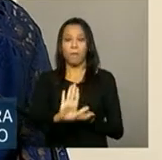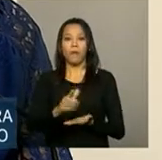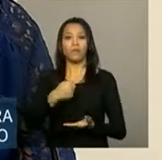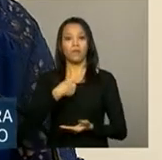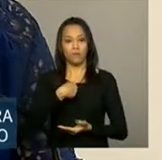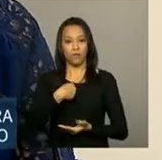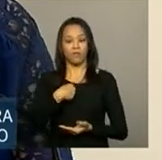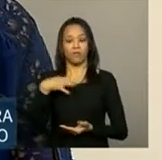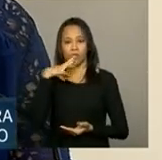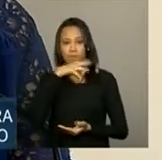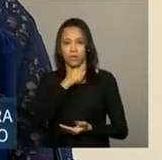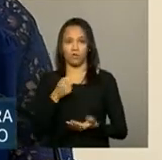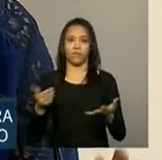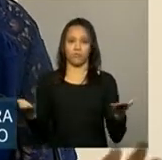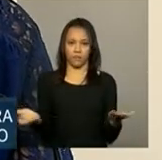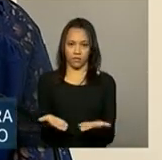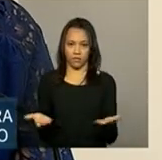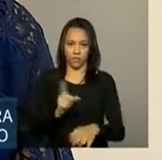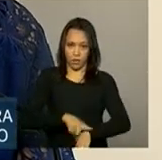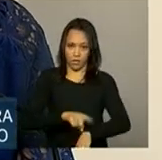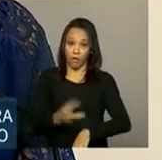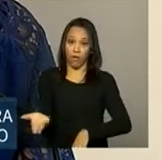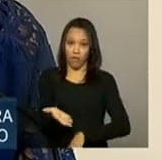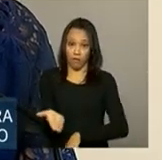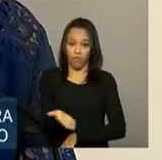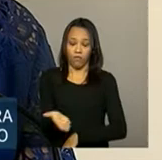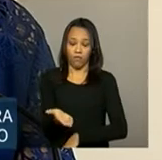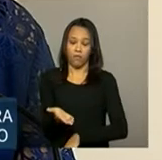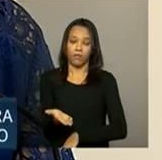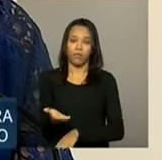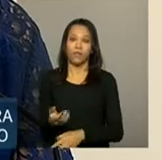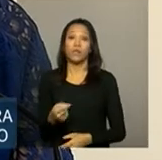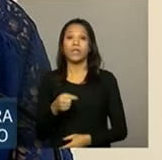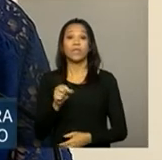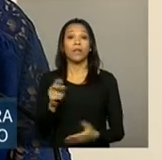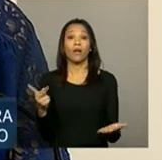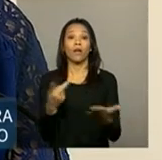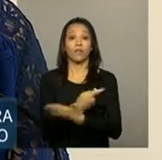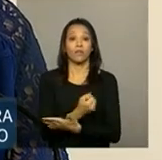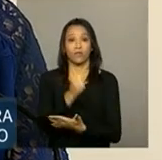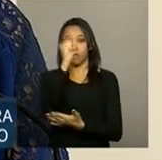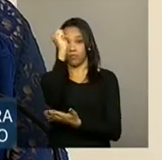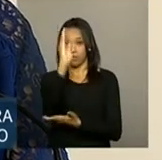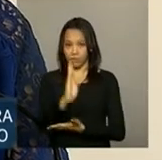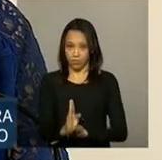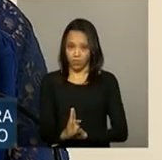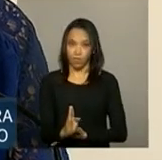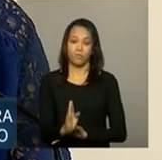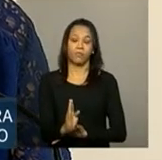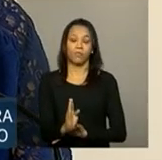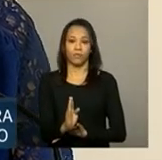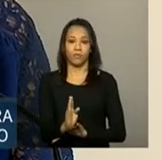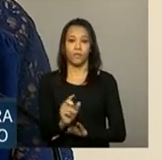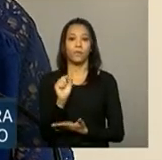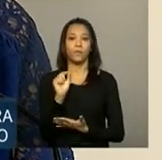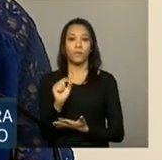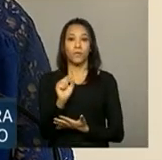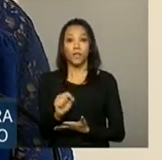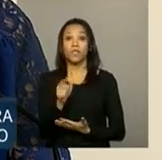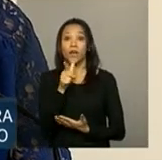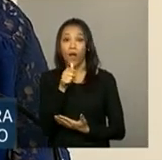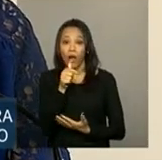considero que nesse momento é a questão hoje no Brasil + presente a questão do